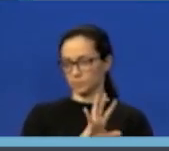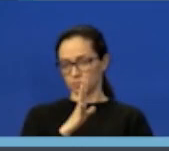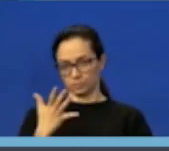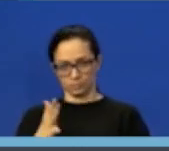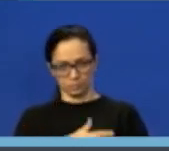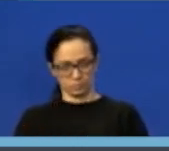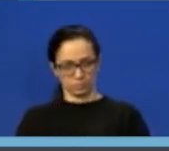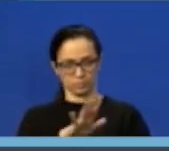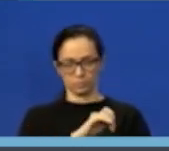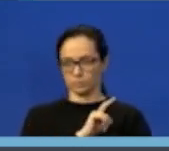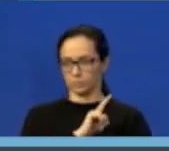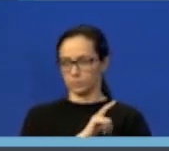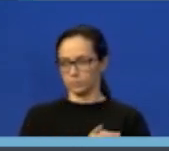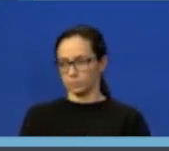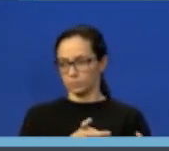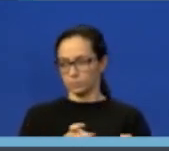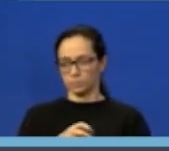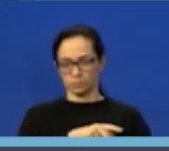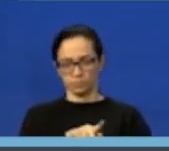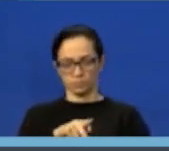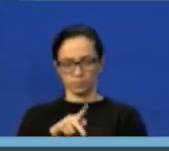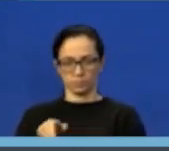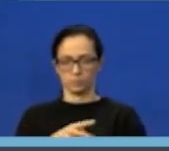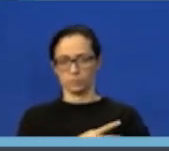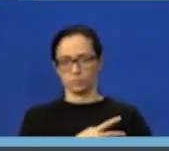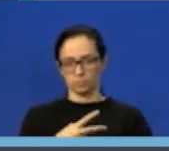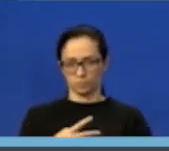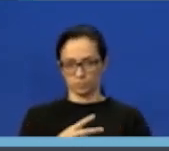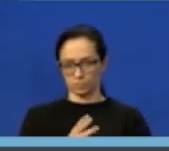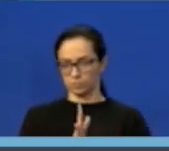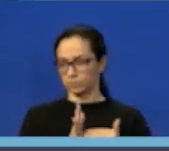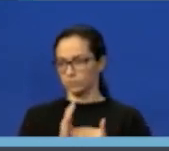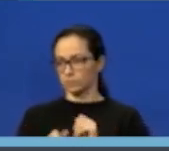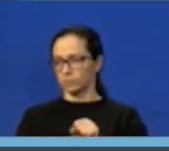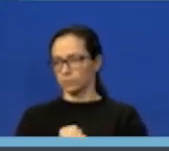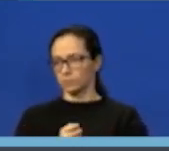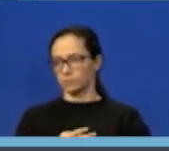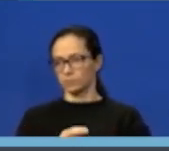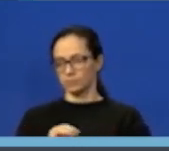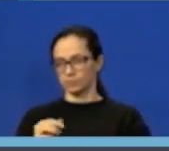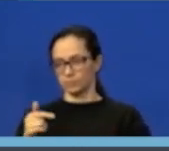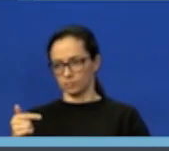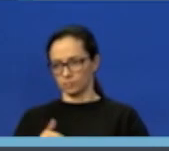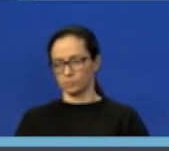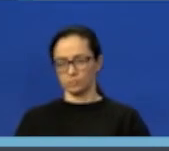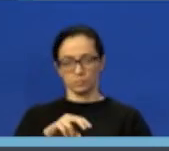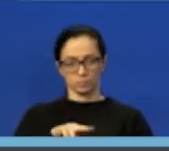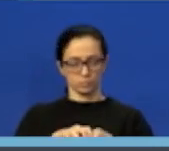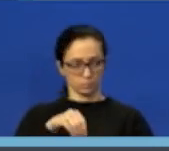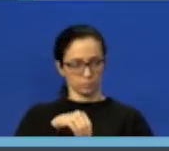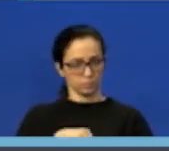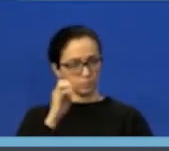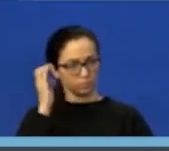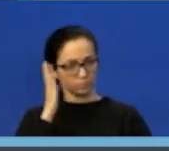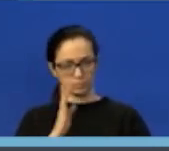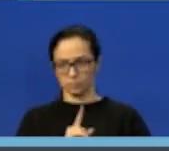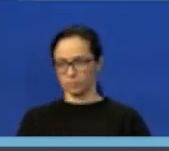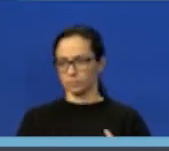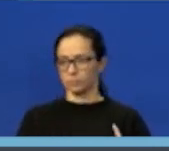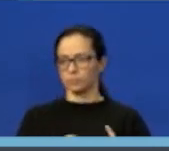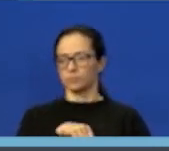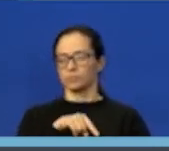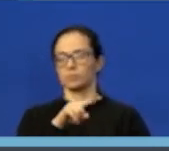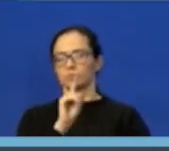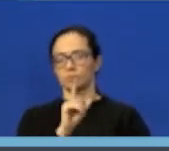do mundo, dentre 22 países até o ano de 2007. Portanto, a incidência de tuberculose no Brasil ela é alta e ainda permanece, né, aí